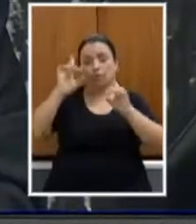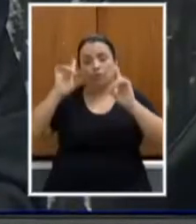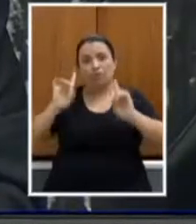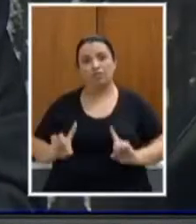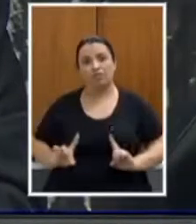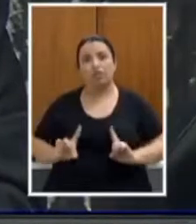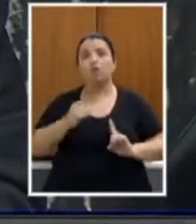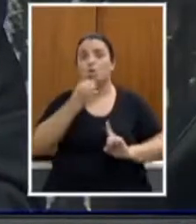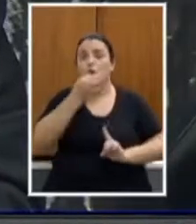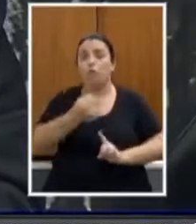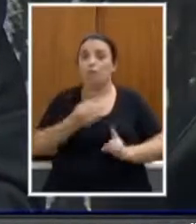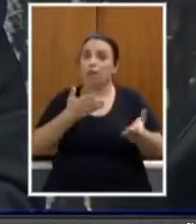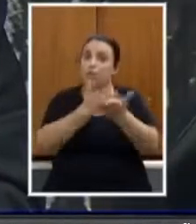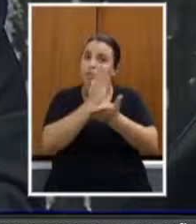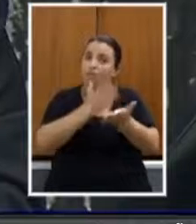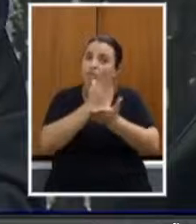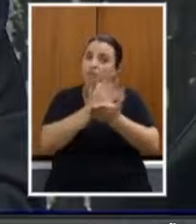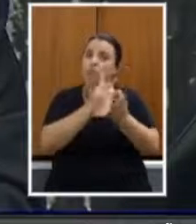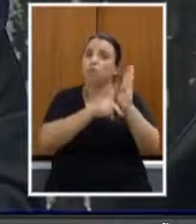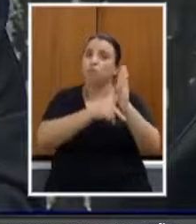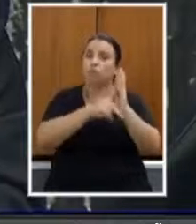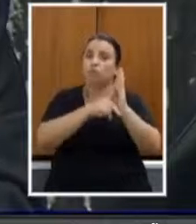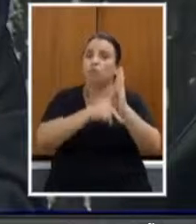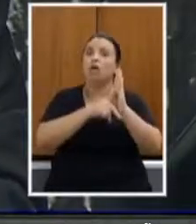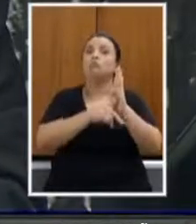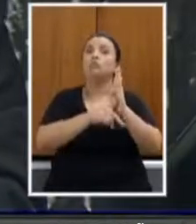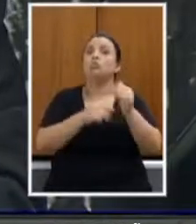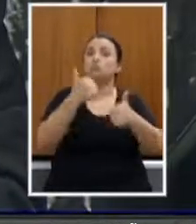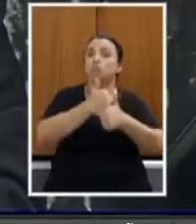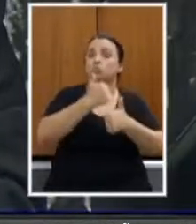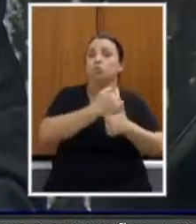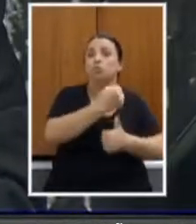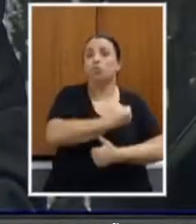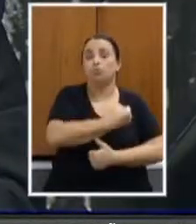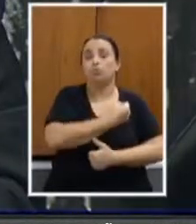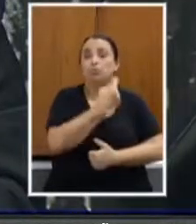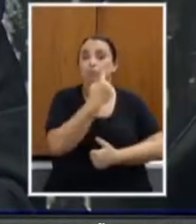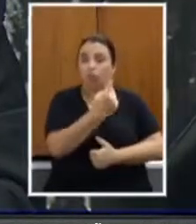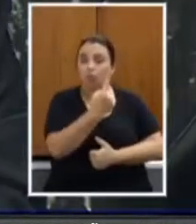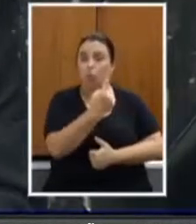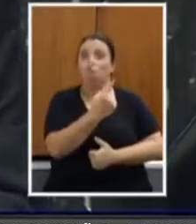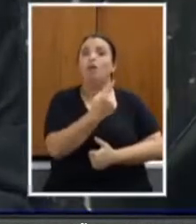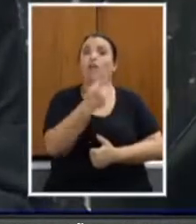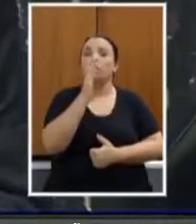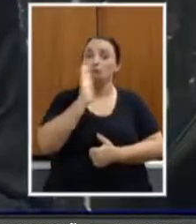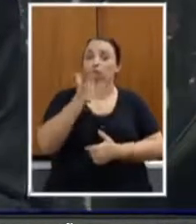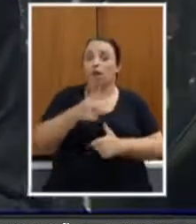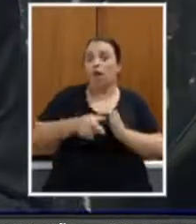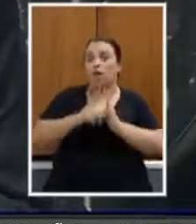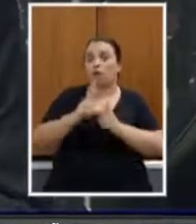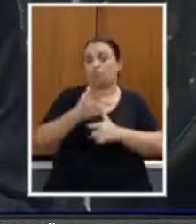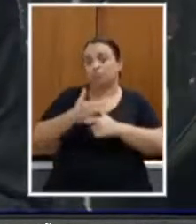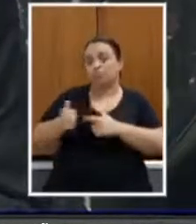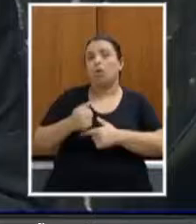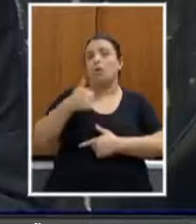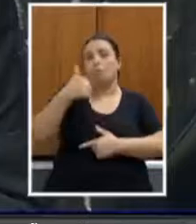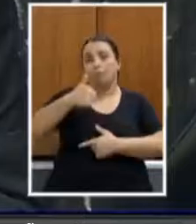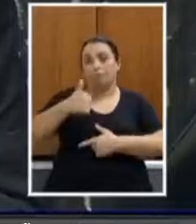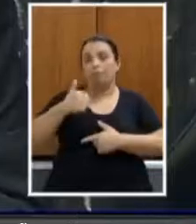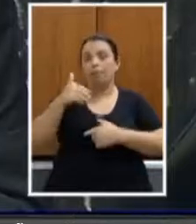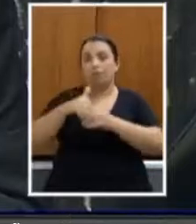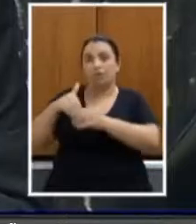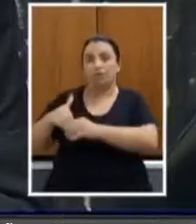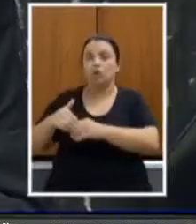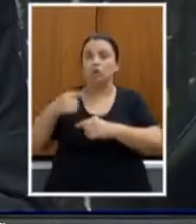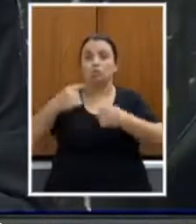do projeto na forma do substitutivo número 1 que apresenta ao vencido em primeiro turno. Em discussão o projeto, não